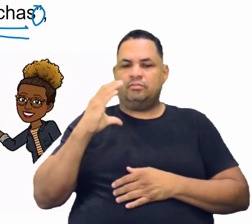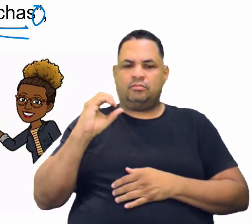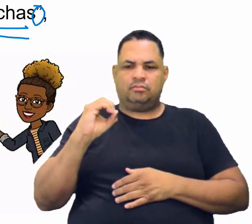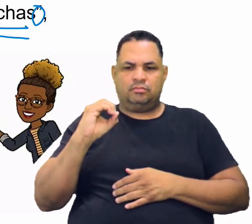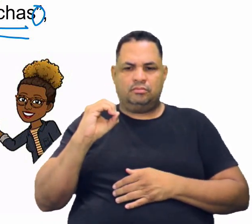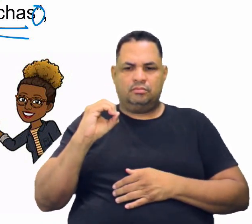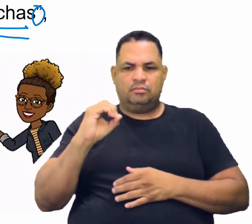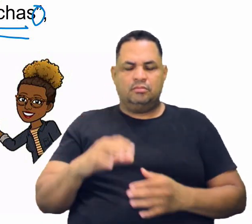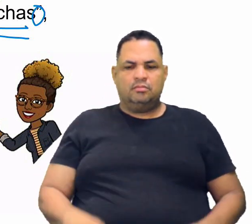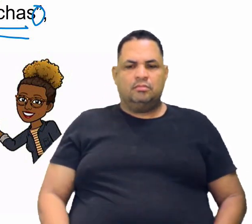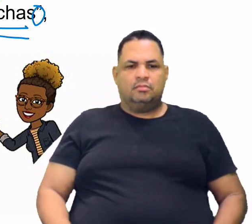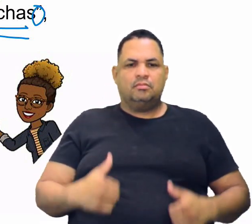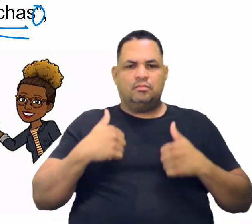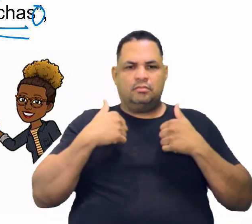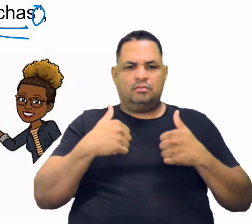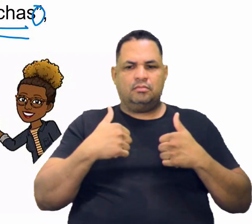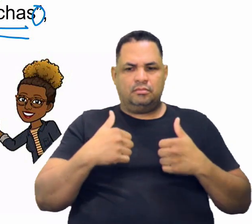10, beleza?